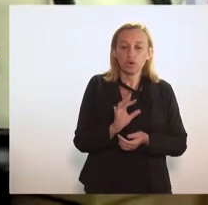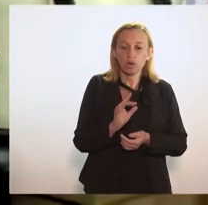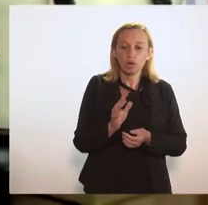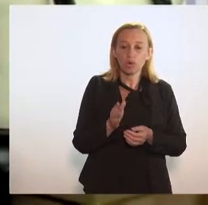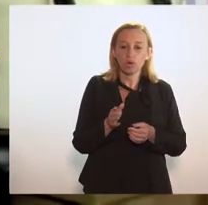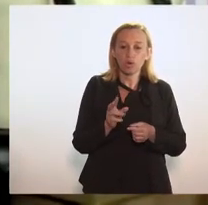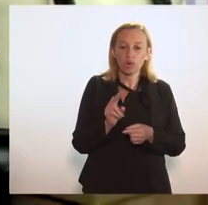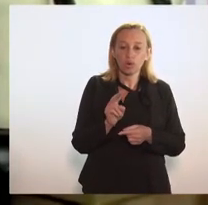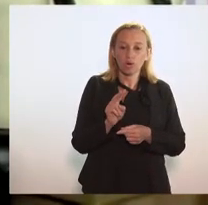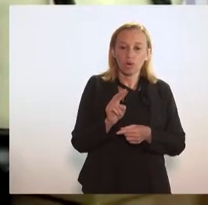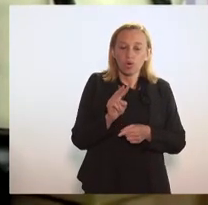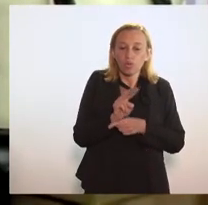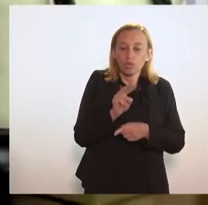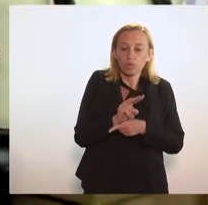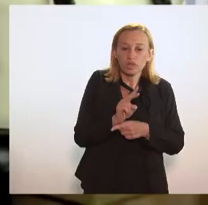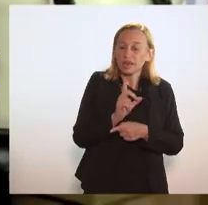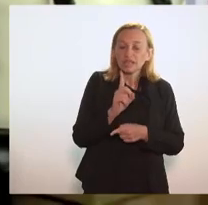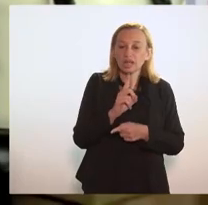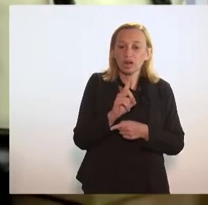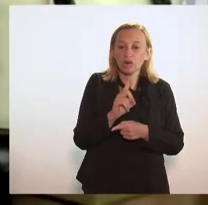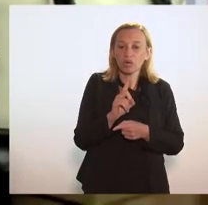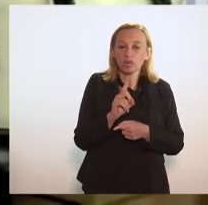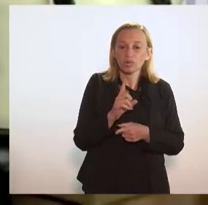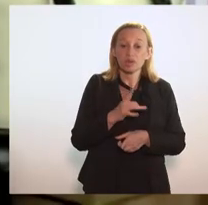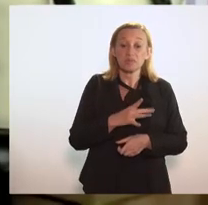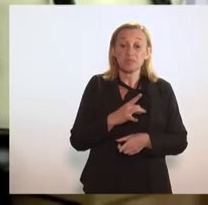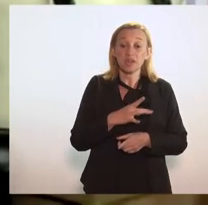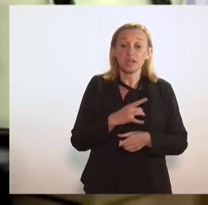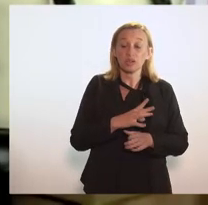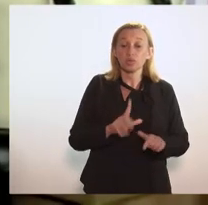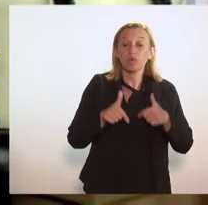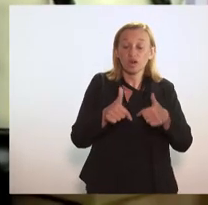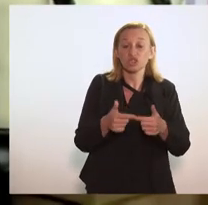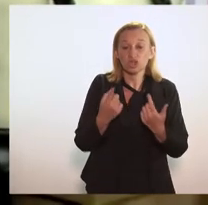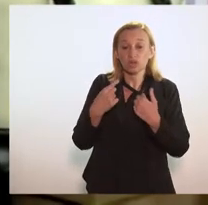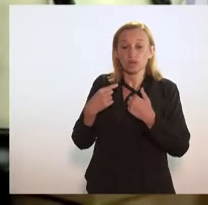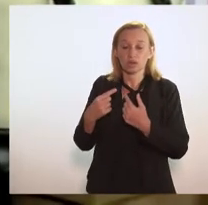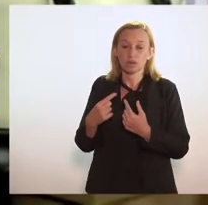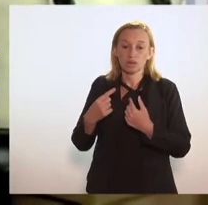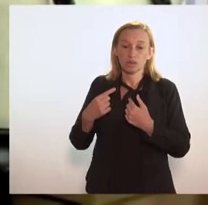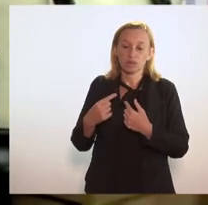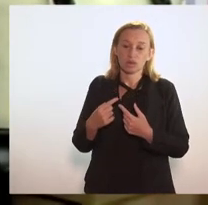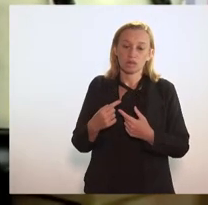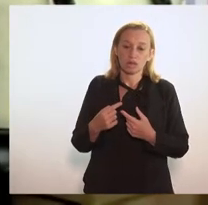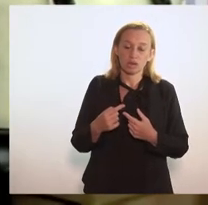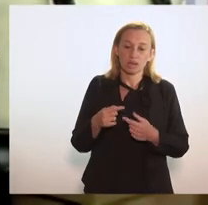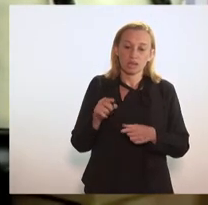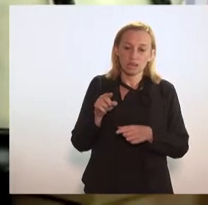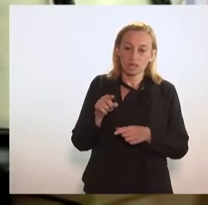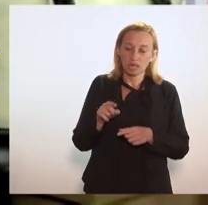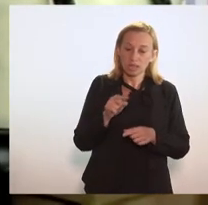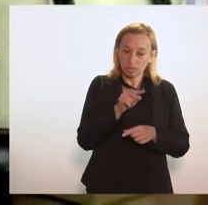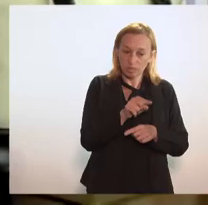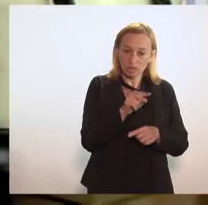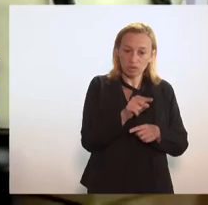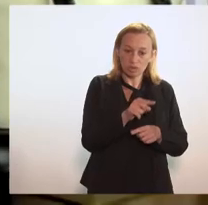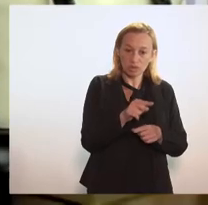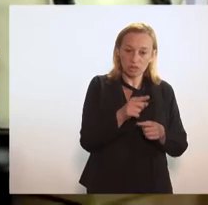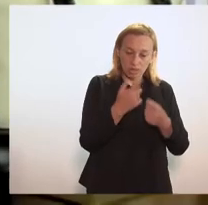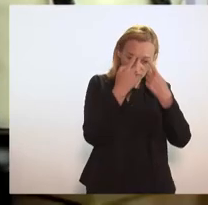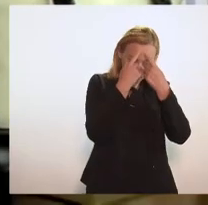é não não inibe a ação desses agressores e o monitoramento traz uma inibição